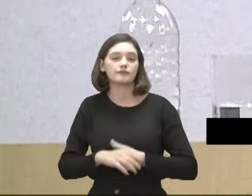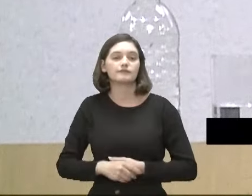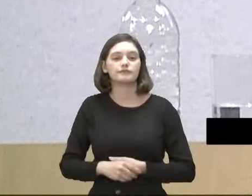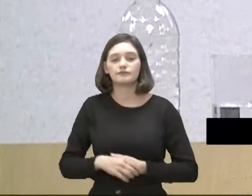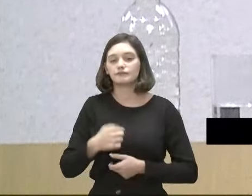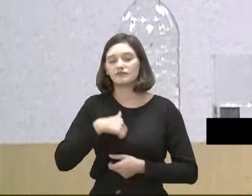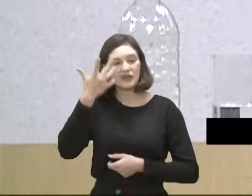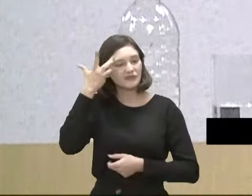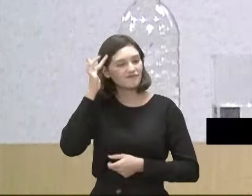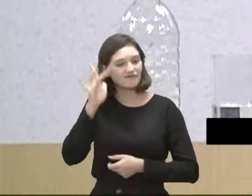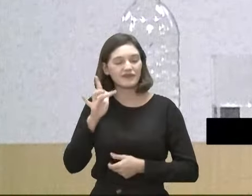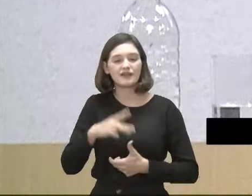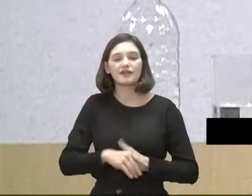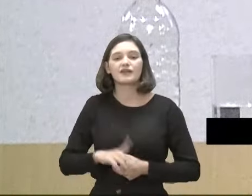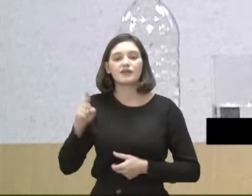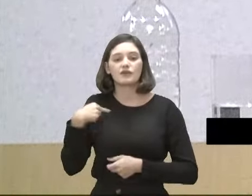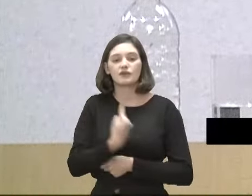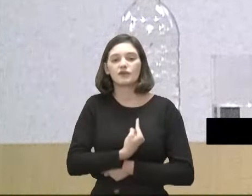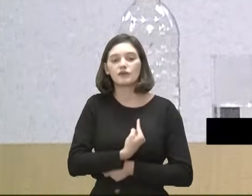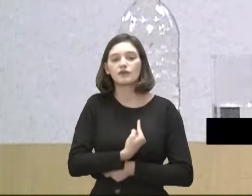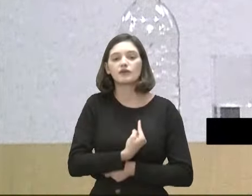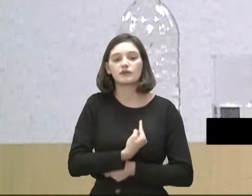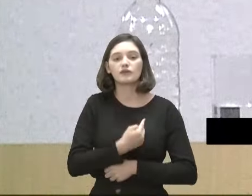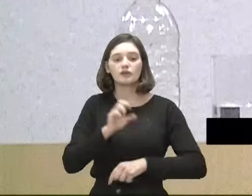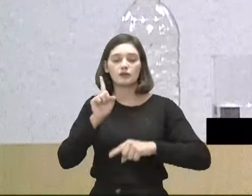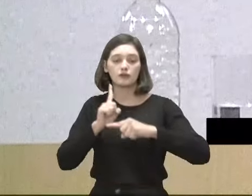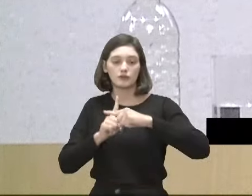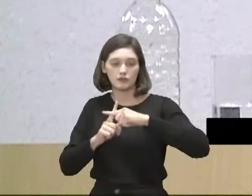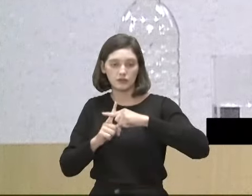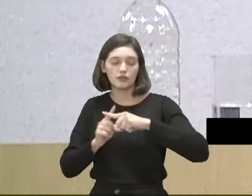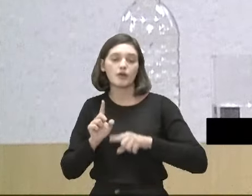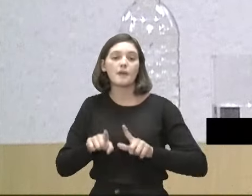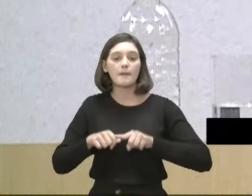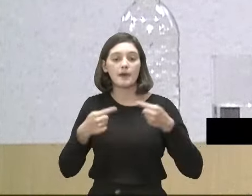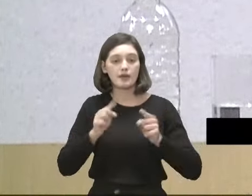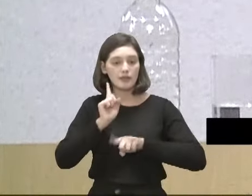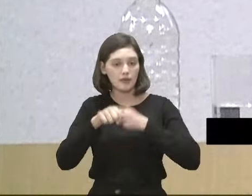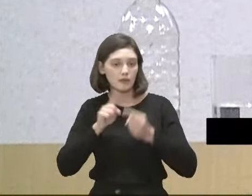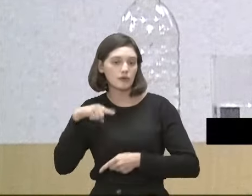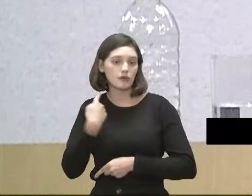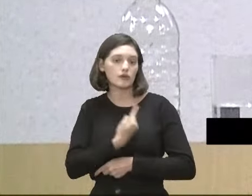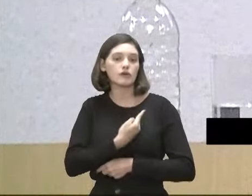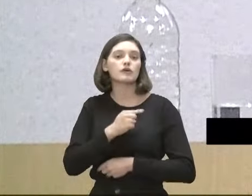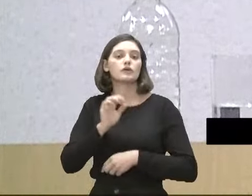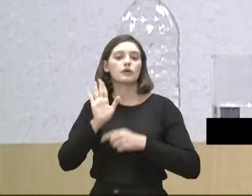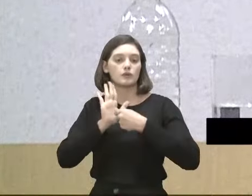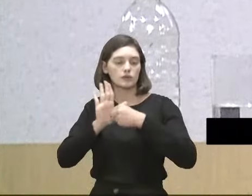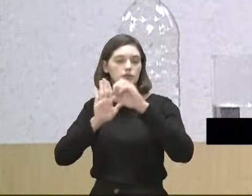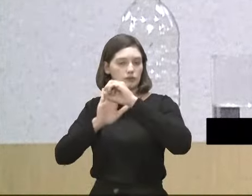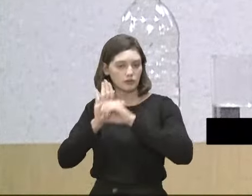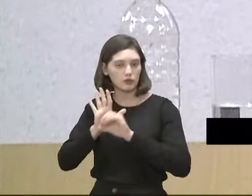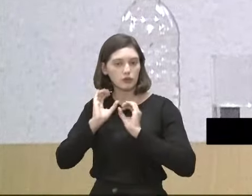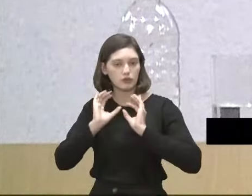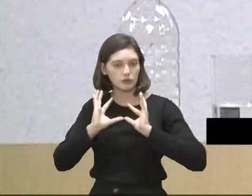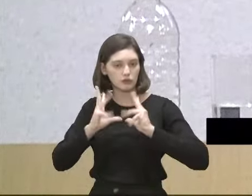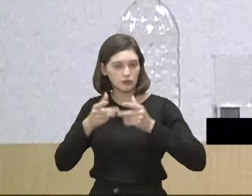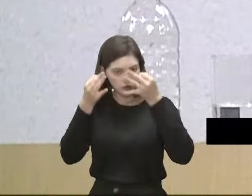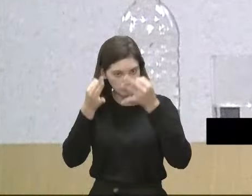não sei de cabeça, não vou chutar, mas a gente fica no positivo, tá? Aí depois qualquer coisa a gente manda via ofício para ficar